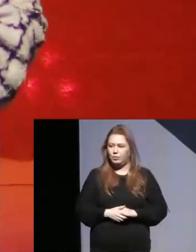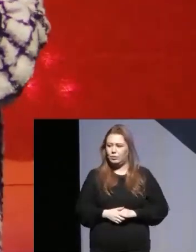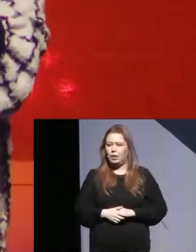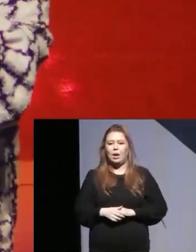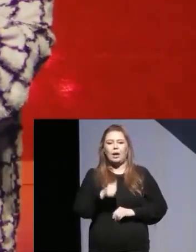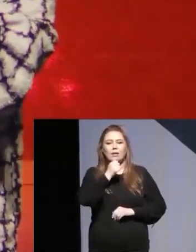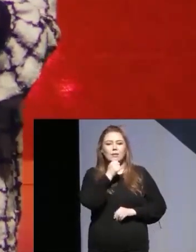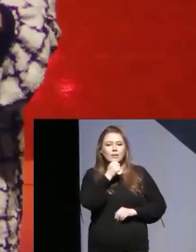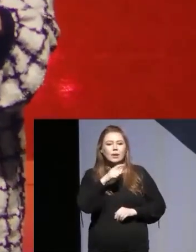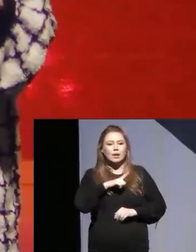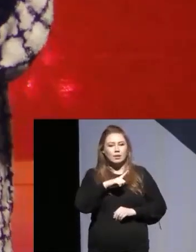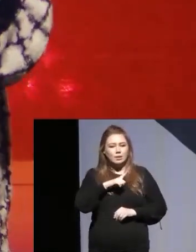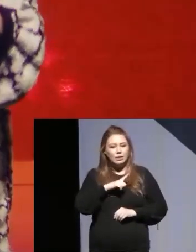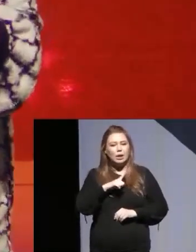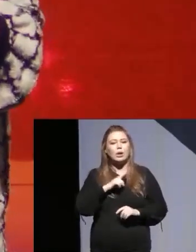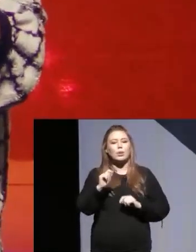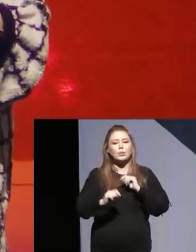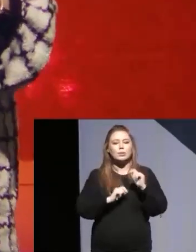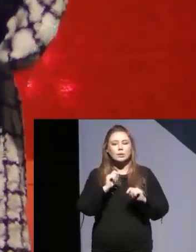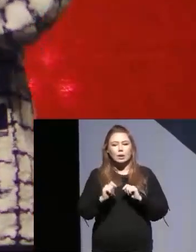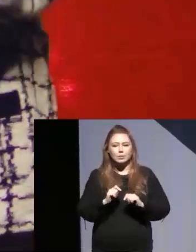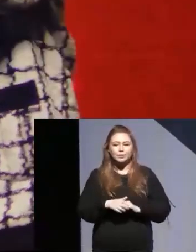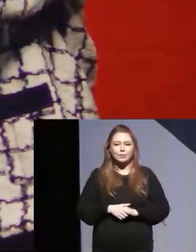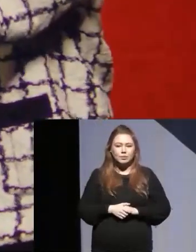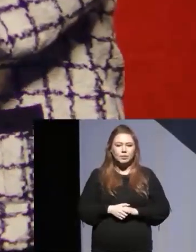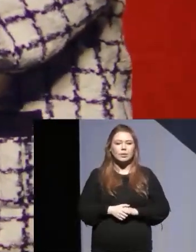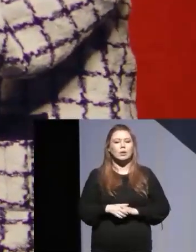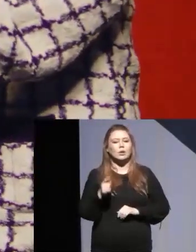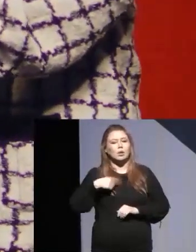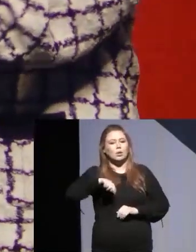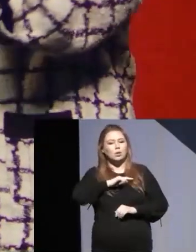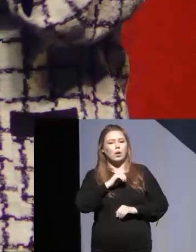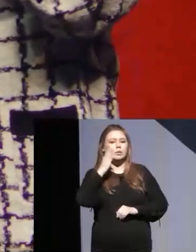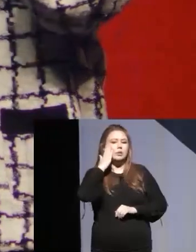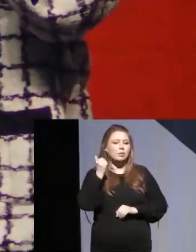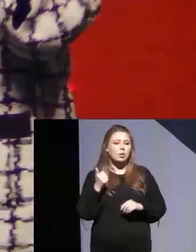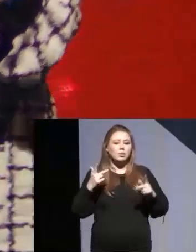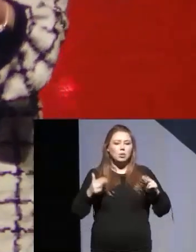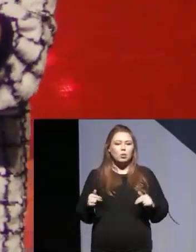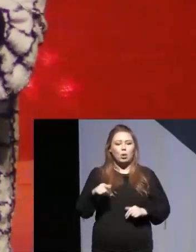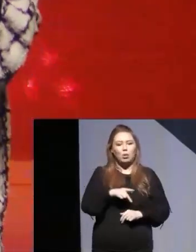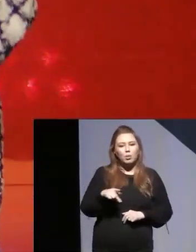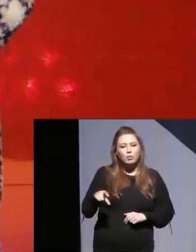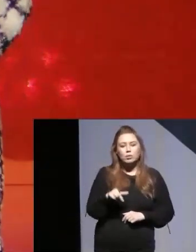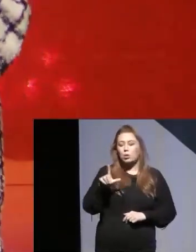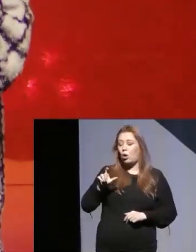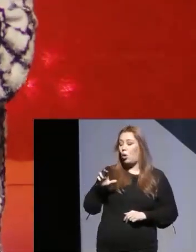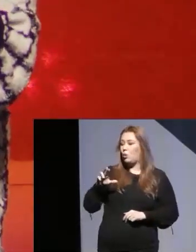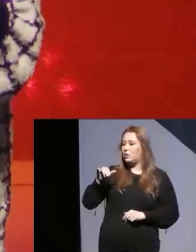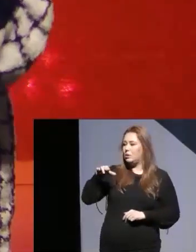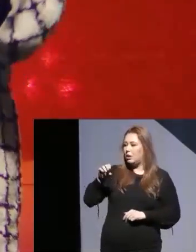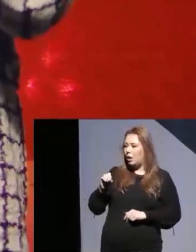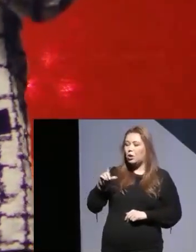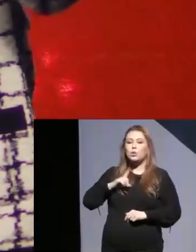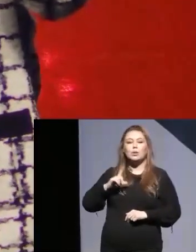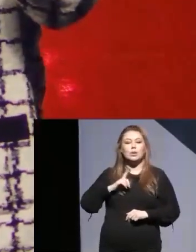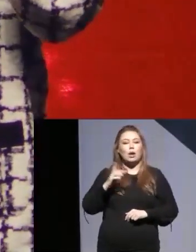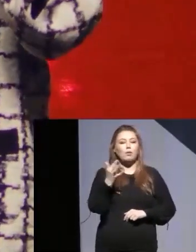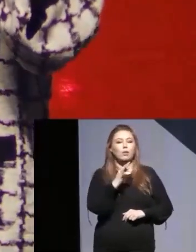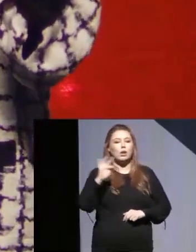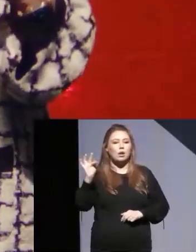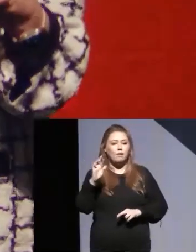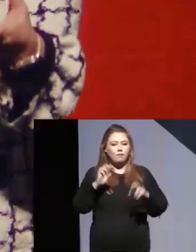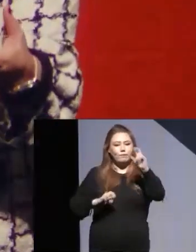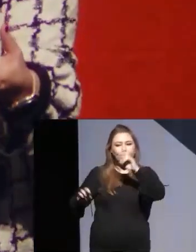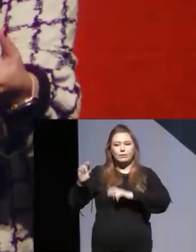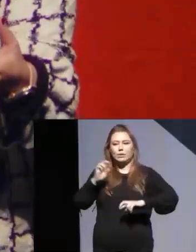lá... Então, assim, em que sentido? Considerando, como disse o professor Luciano, que no federalismo fiscal cooperativo eu tenho